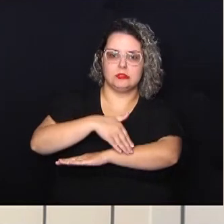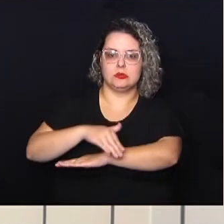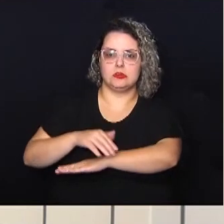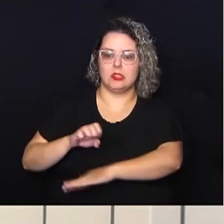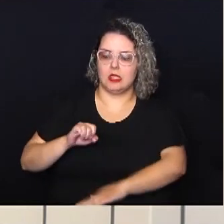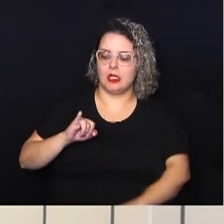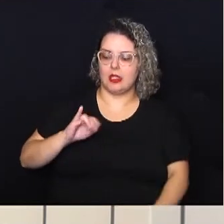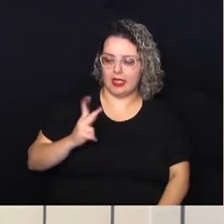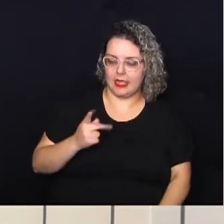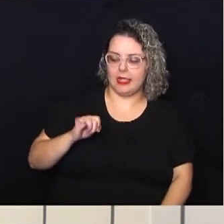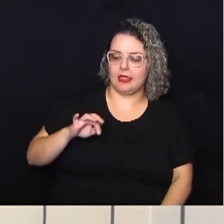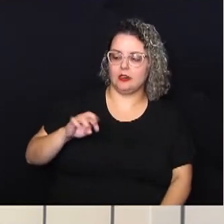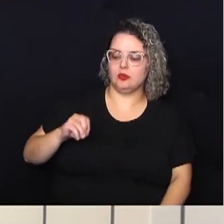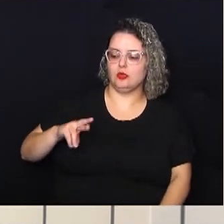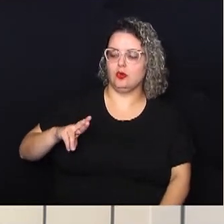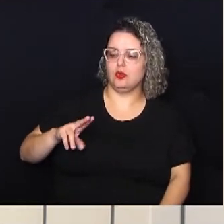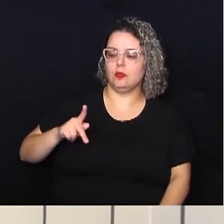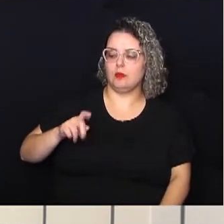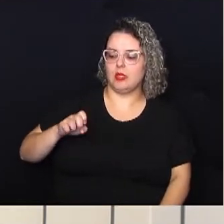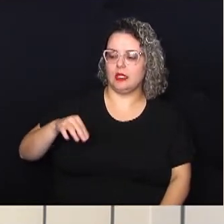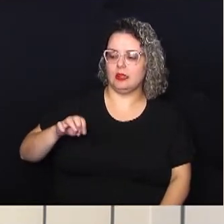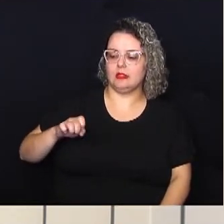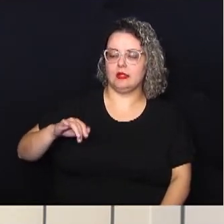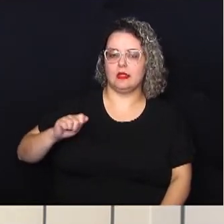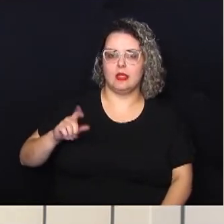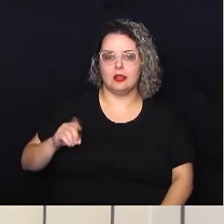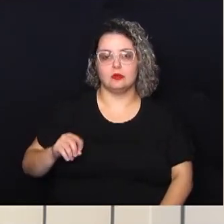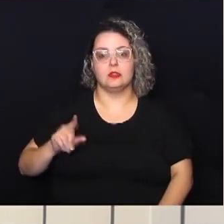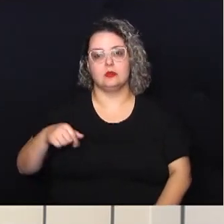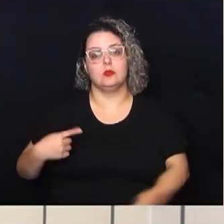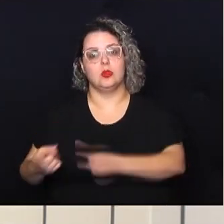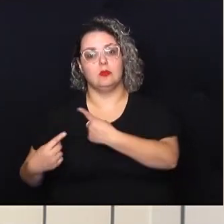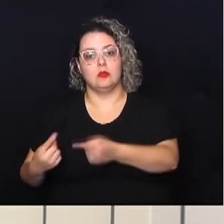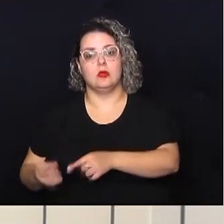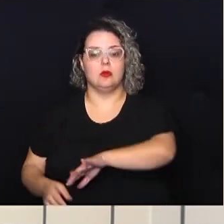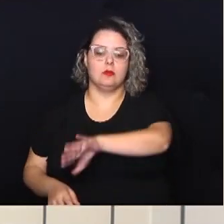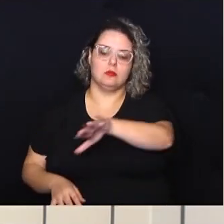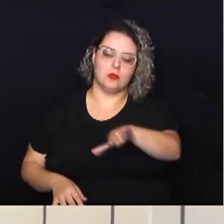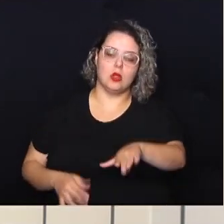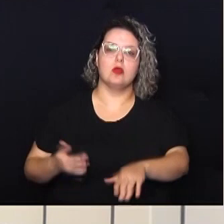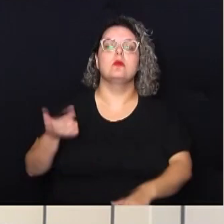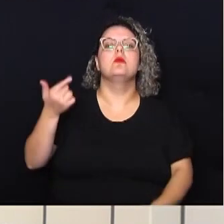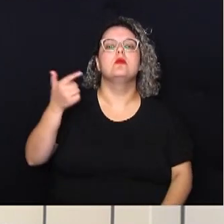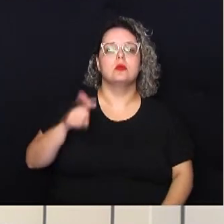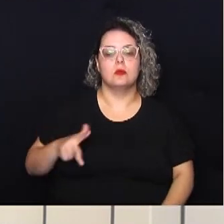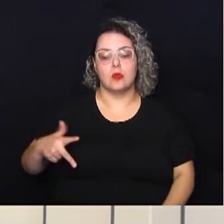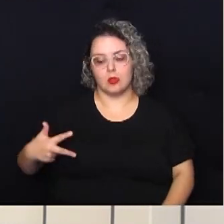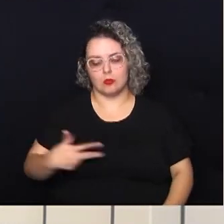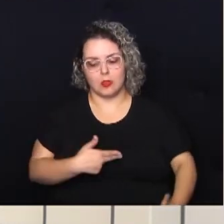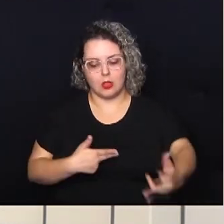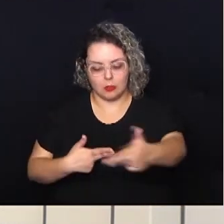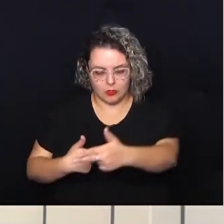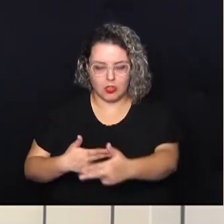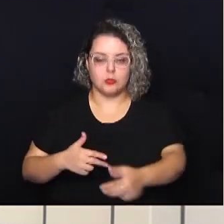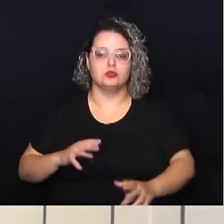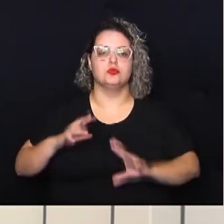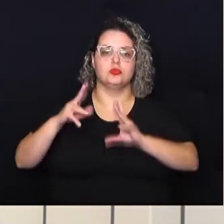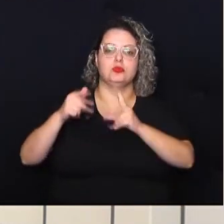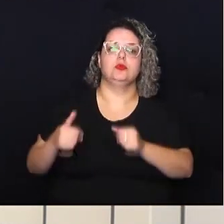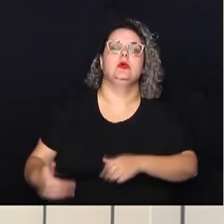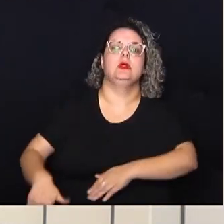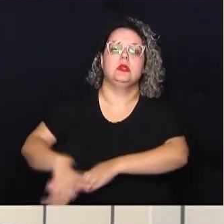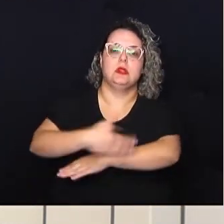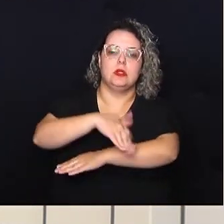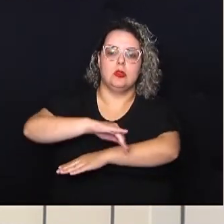Heitor Penteado. E na sequência, a Avenida da Anchieta, na pista da esquerda, vai continuar com bloqueio total até a Rua